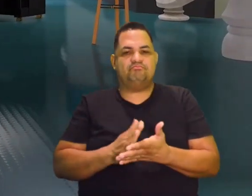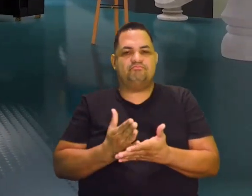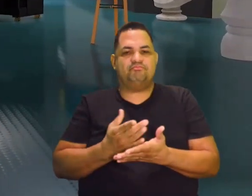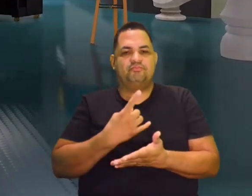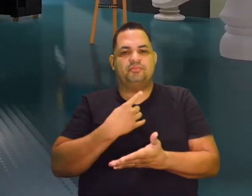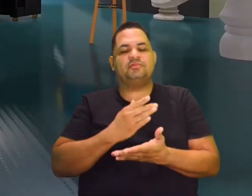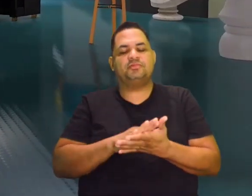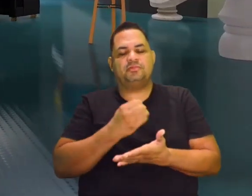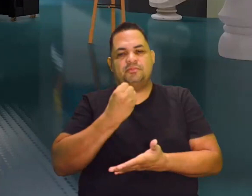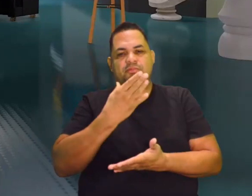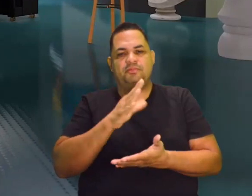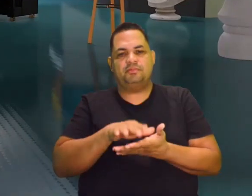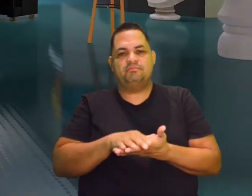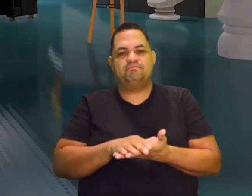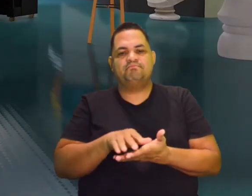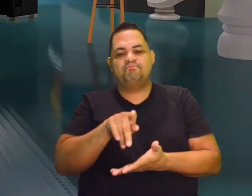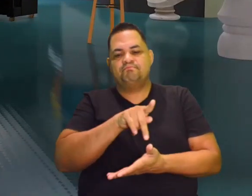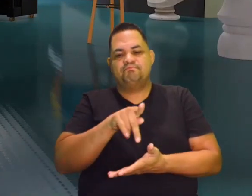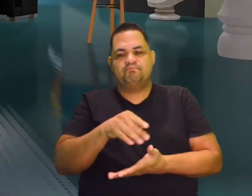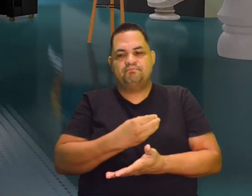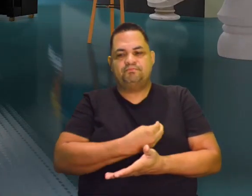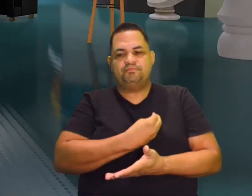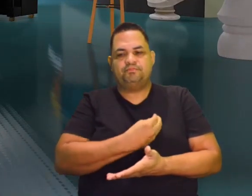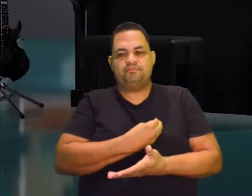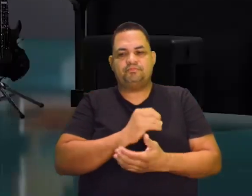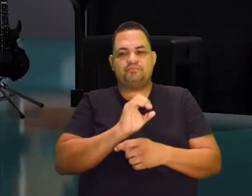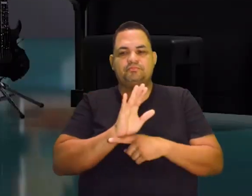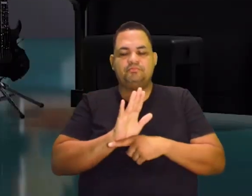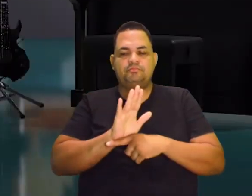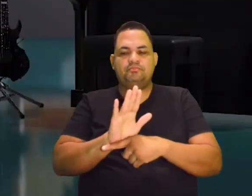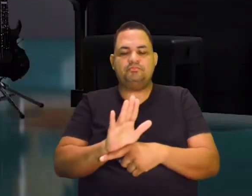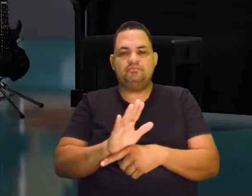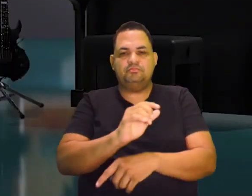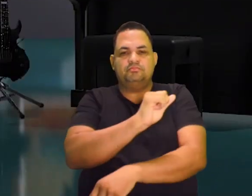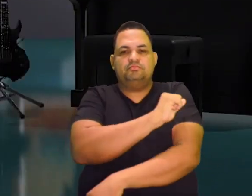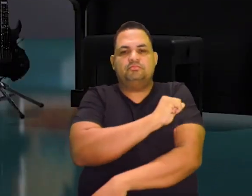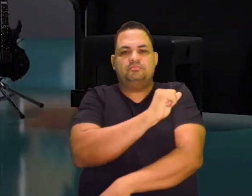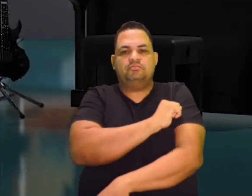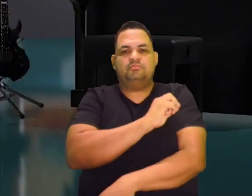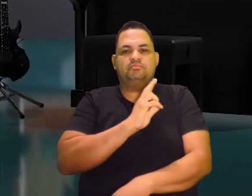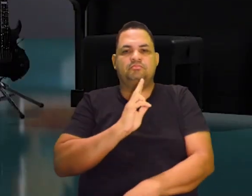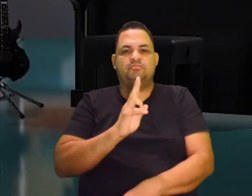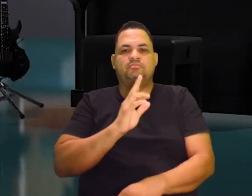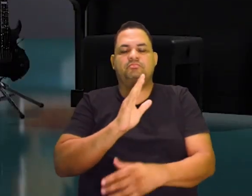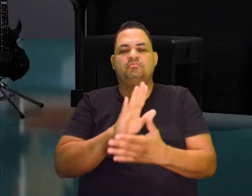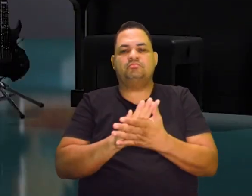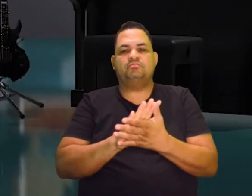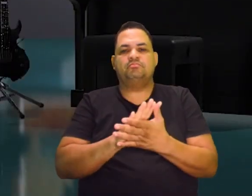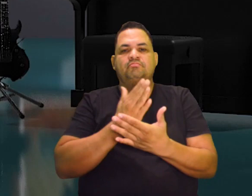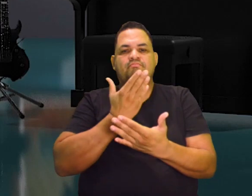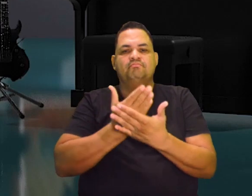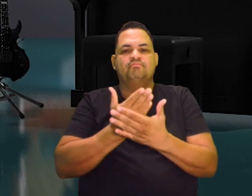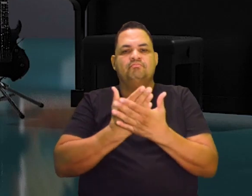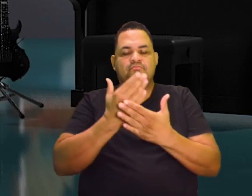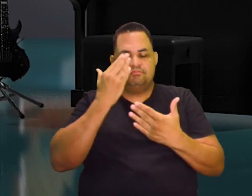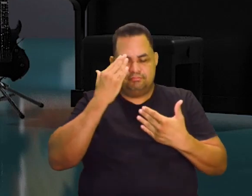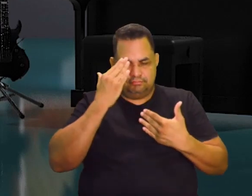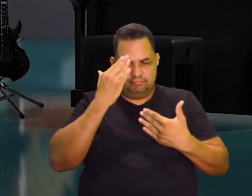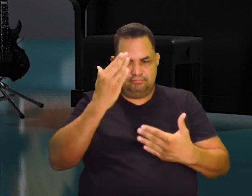professor presencial que auxilia os nossos alunos aí durante as aulas, obrigado pelo seu